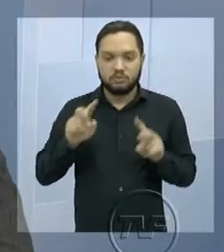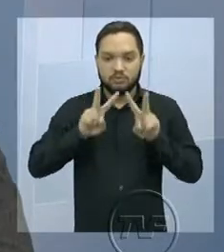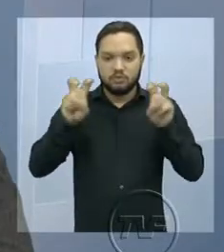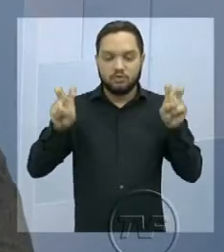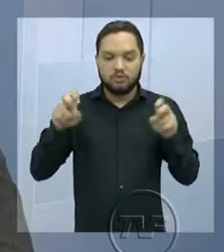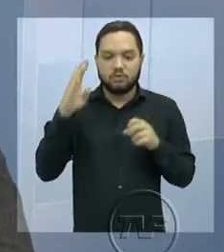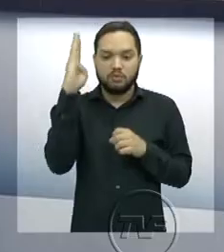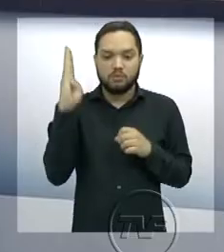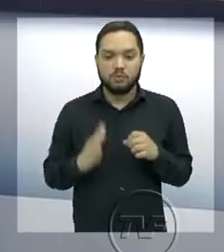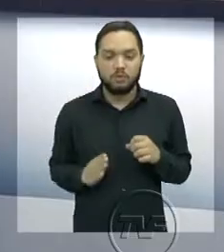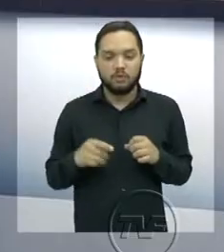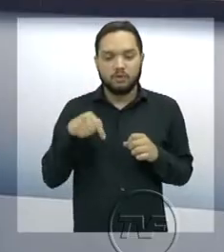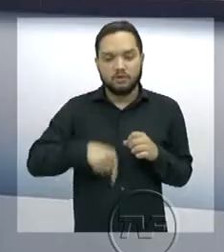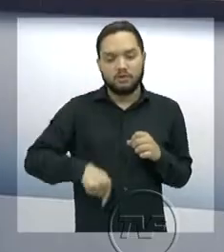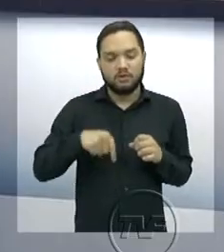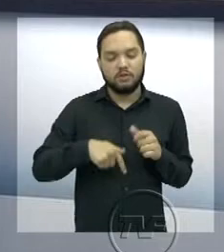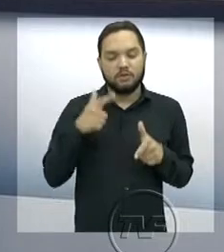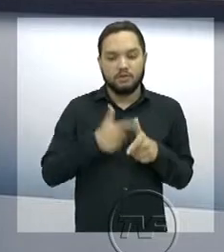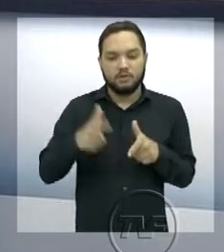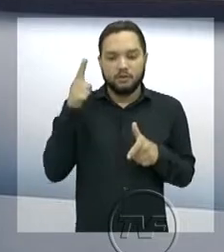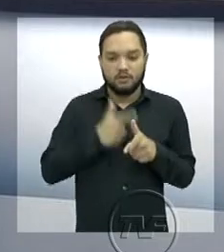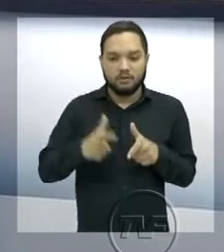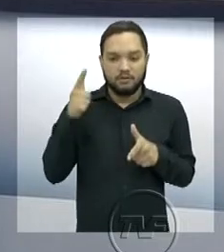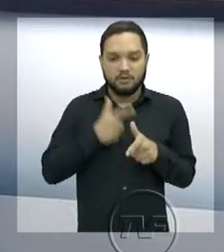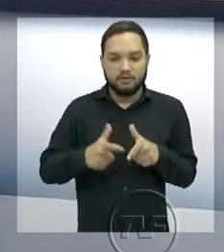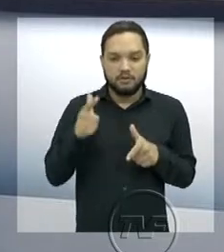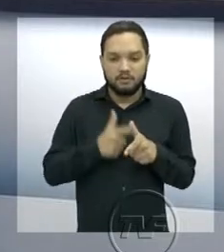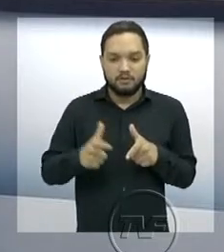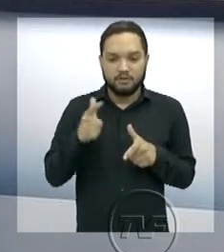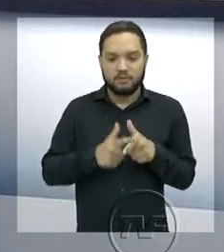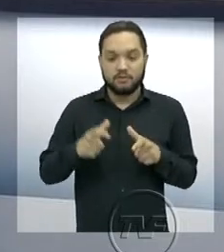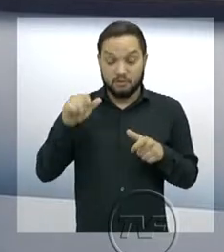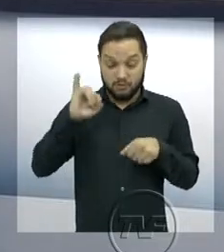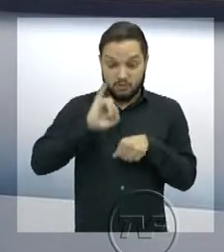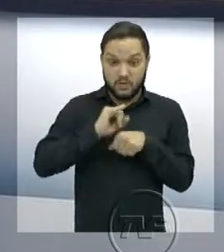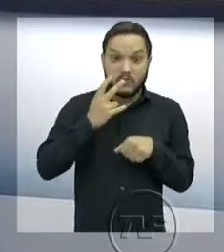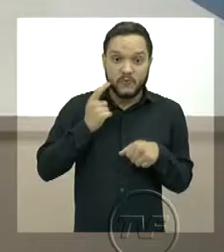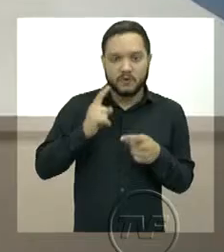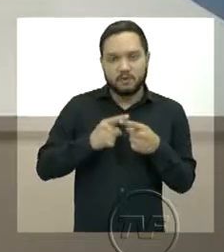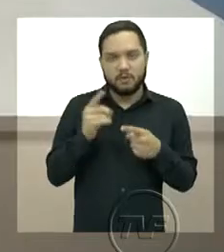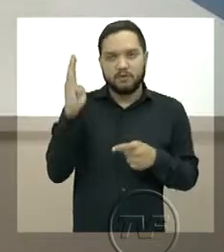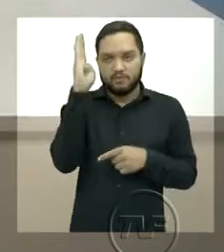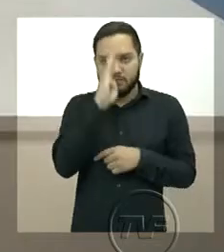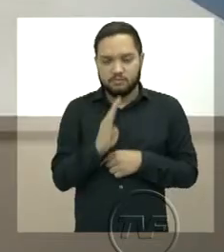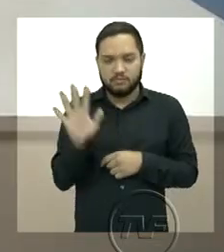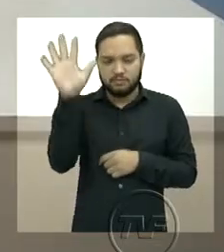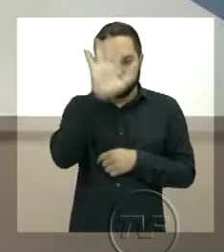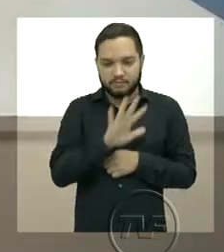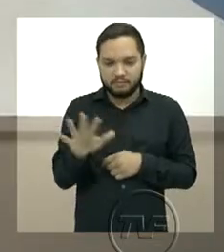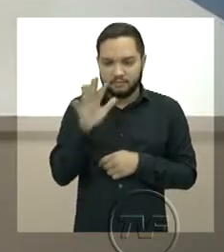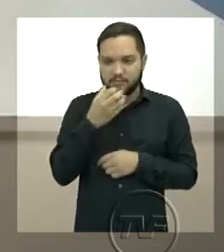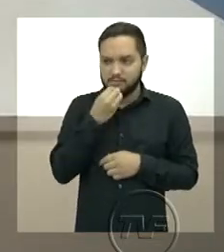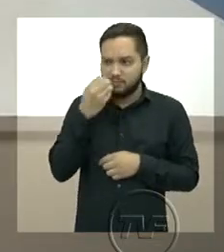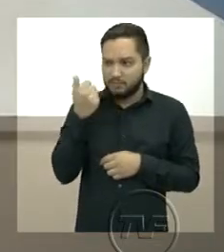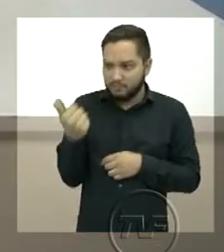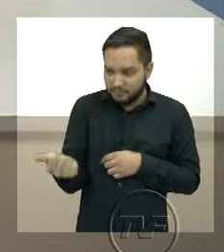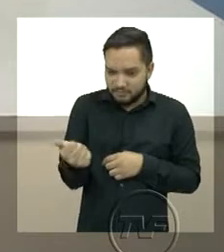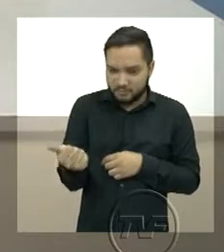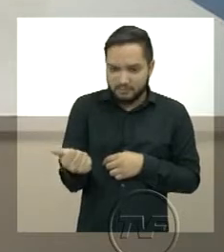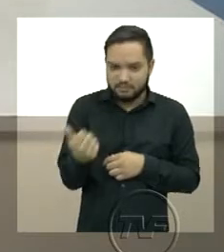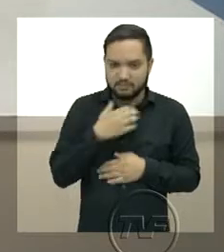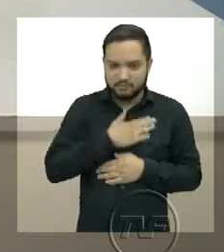conjuntura, o contexto da política local e nacional. Tudo bom, Luiz Cláudio Ferreira Barbosa?